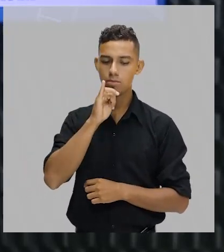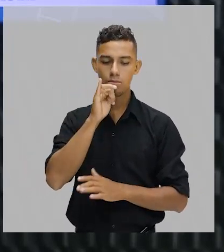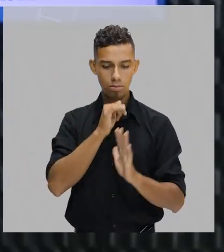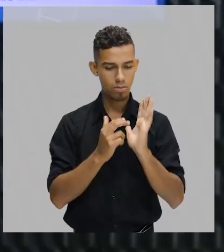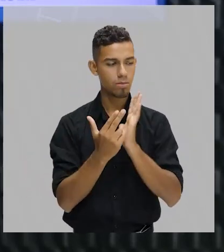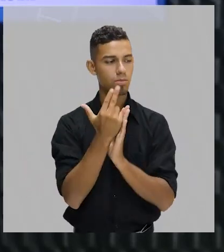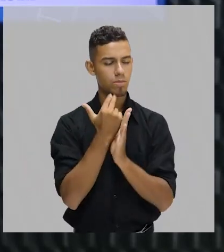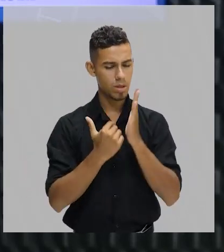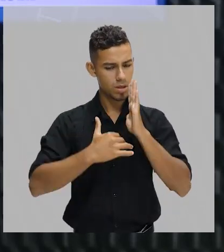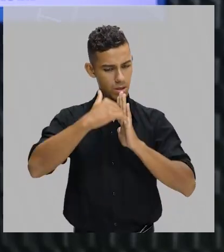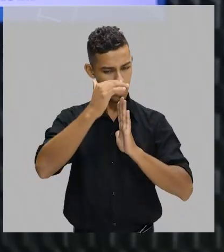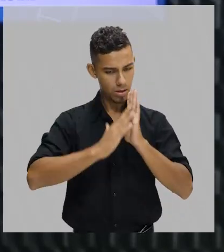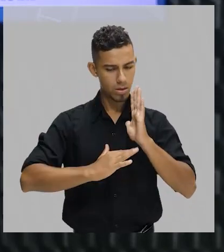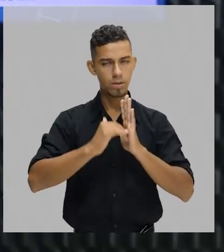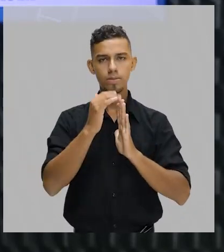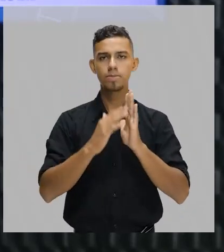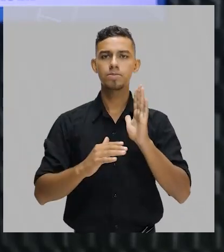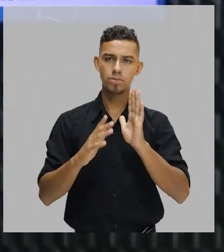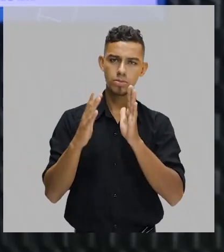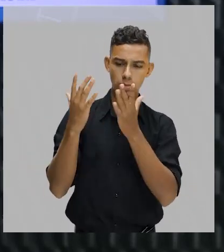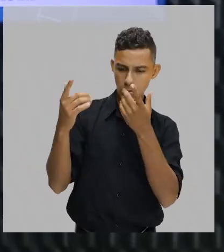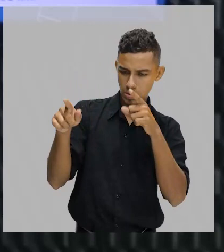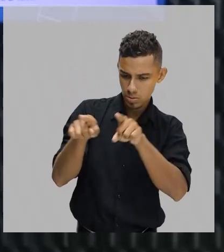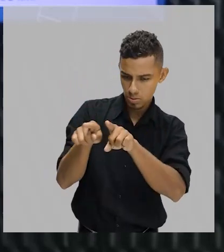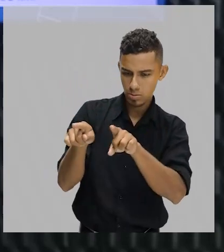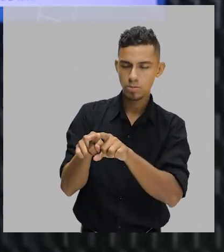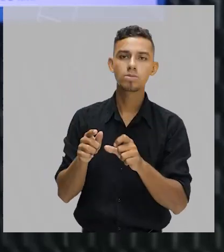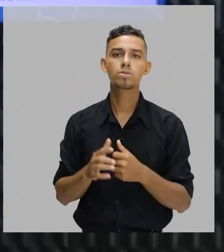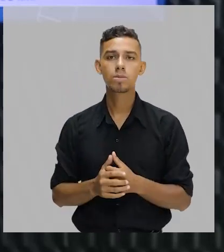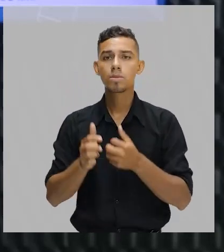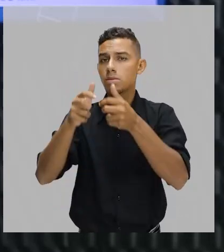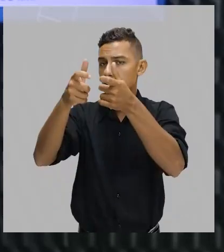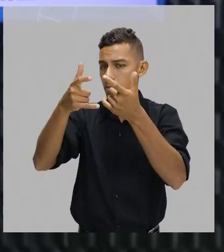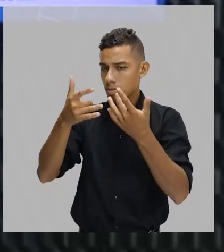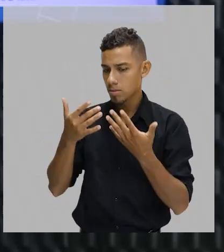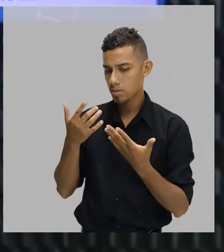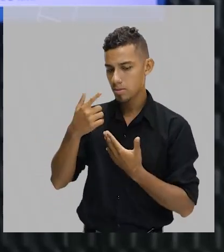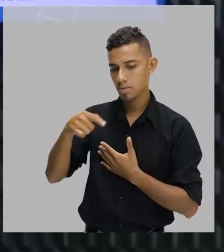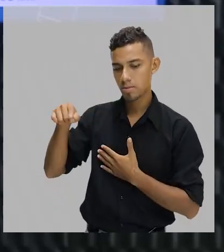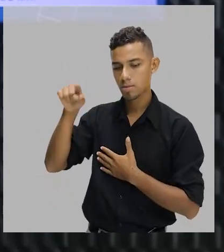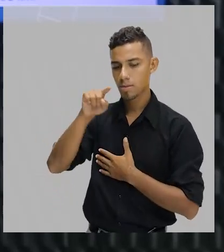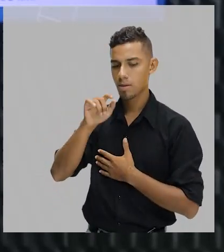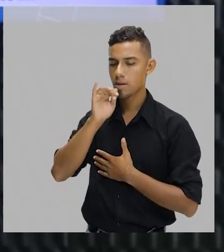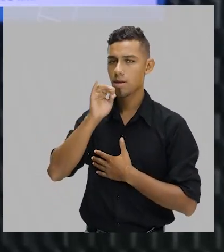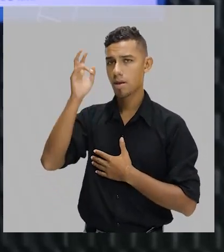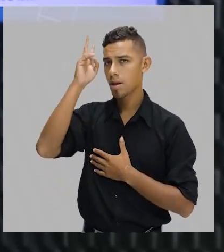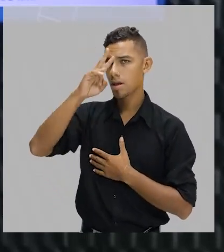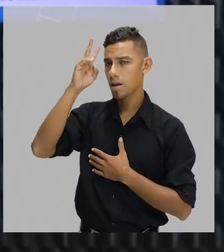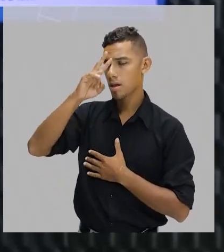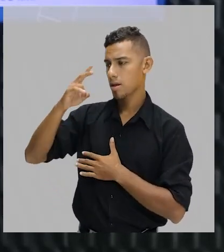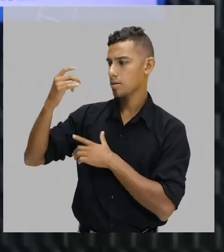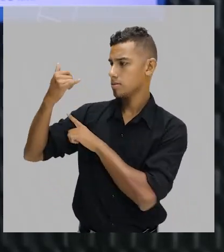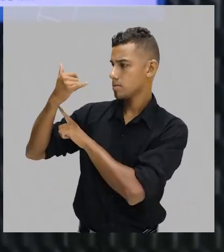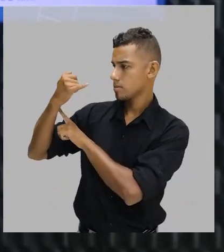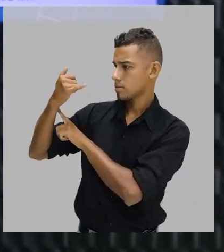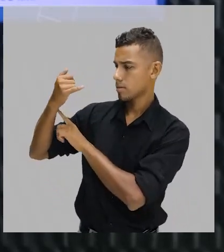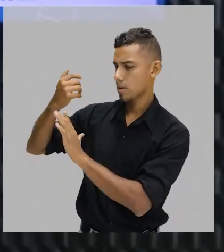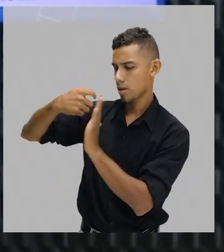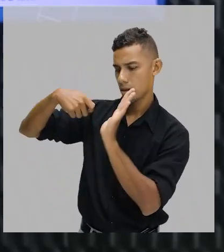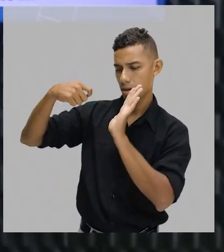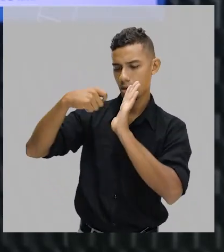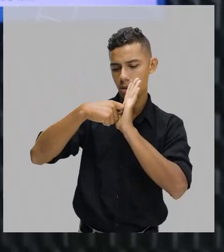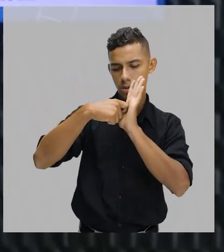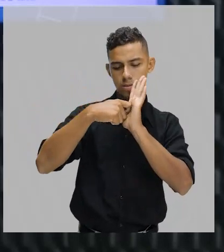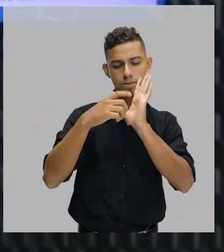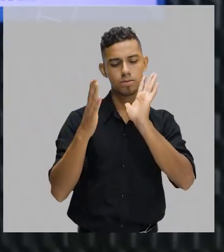com pincéis ou penas e pincéis mais finos. Bom, para explicar isso para vocês, vocês lembram daquela canetinha que alguns de vocês têm quando vão assistir aula, que